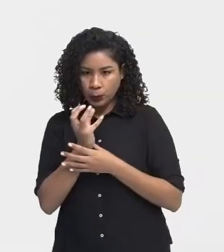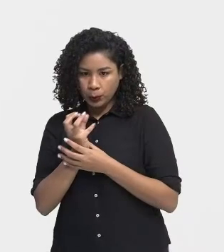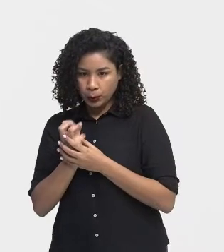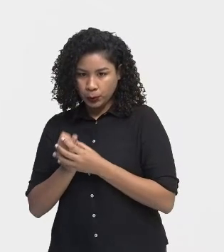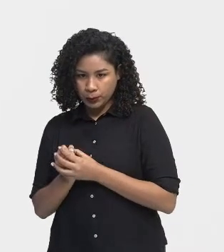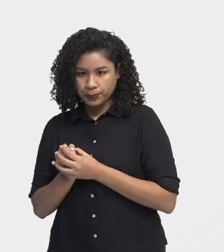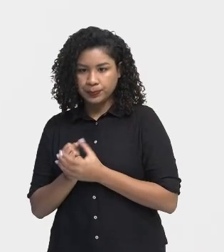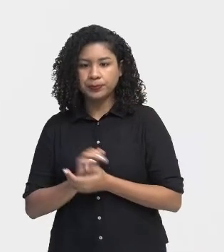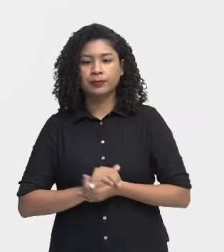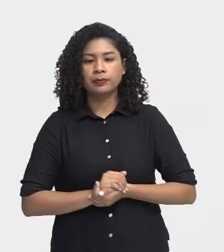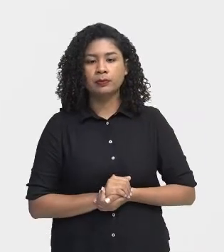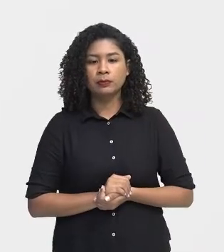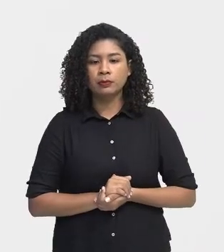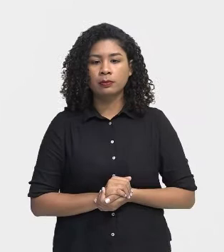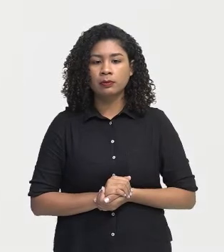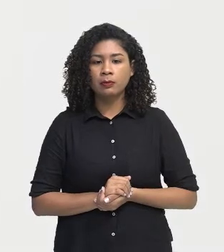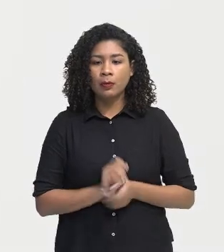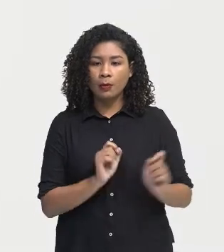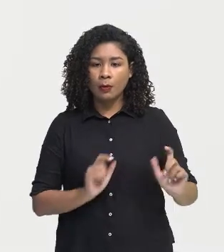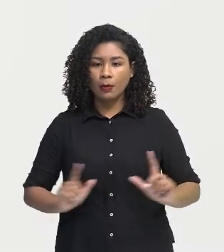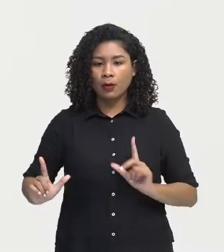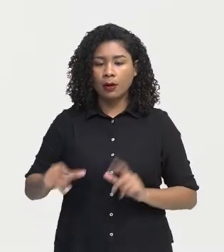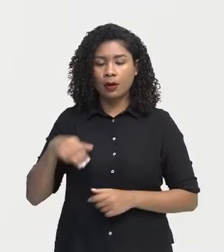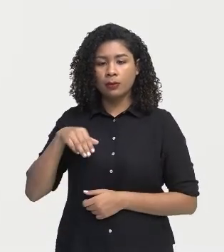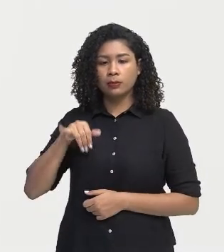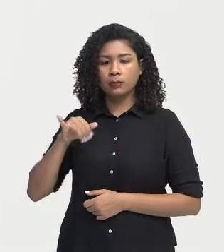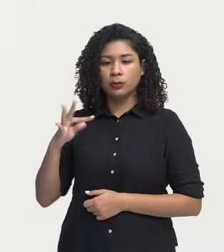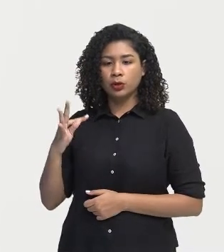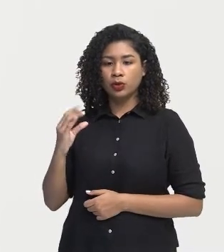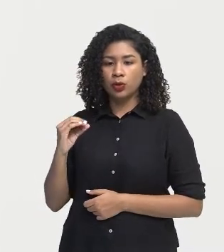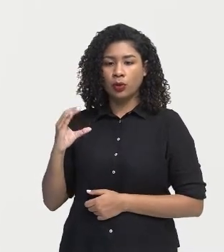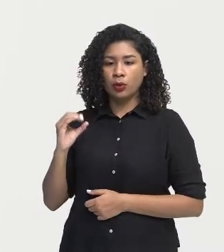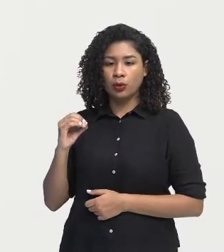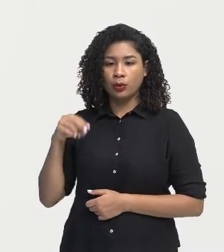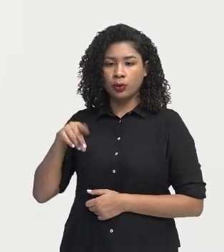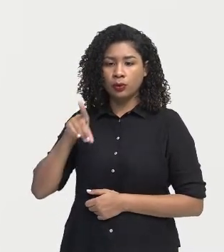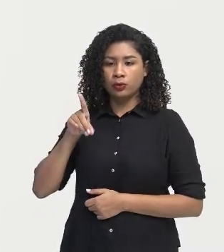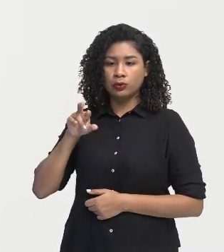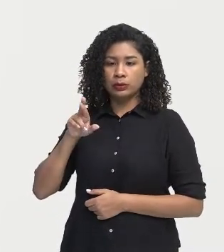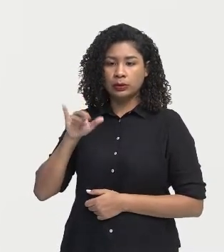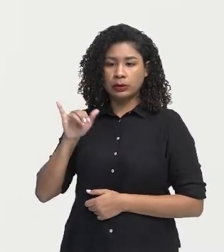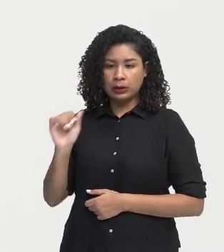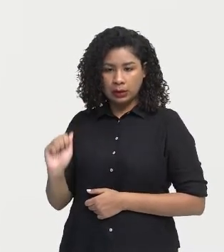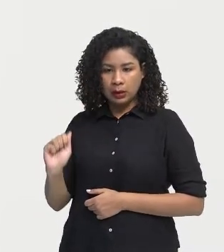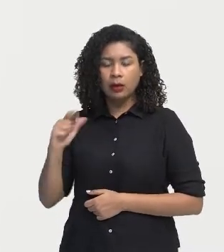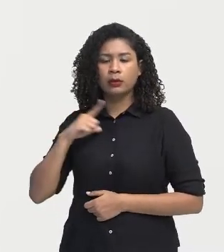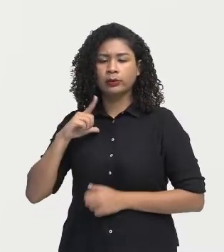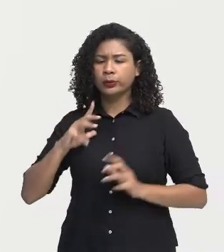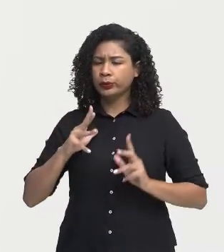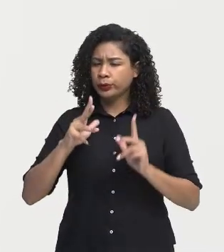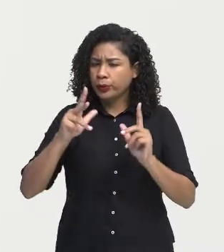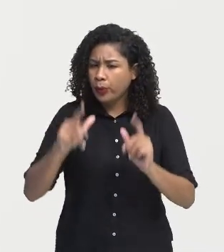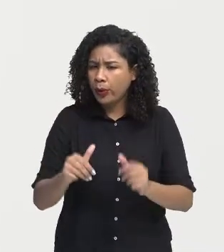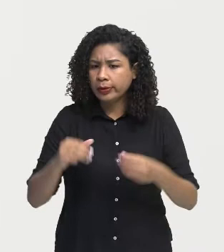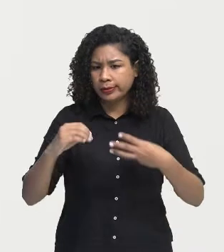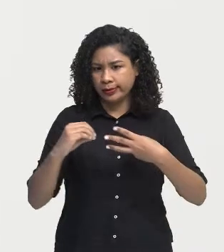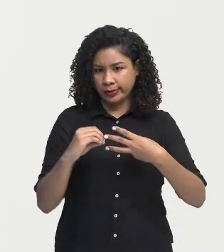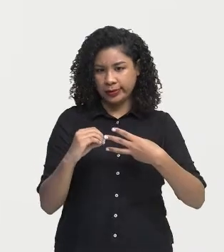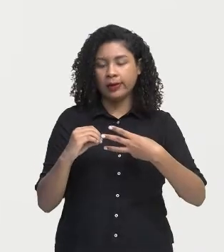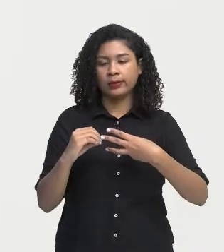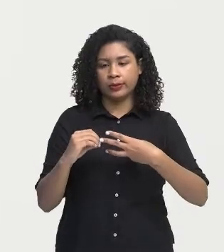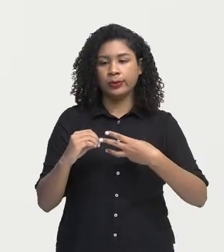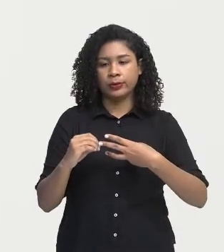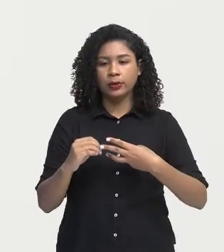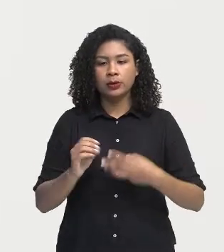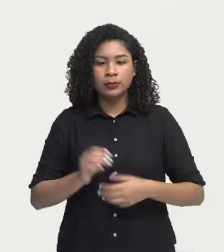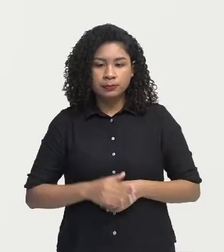vamos conhecer um pouquinho sobre ela. Olha só, elas são encontradas em quase todas as células eucariotas. Assim como